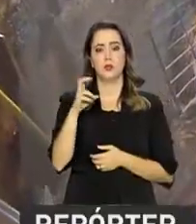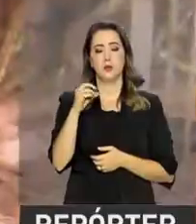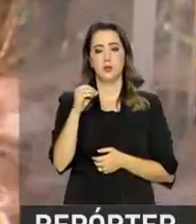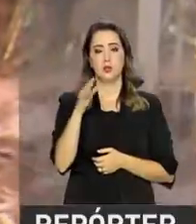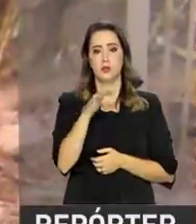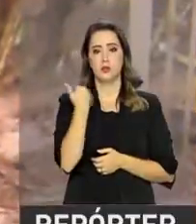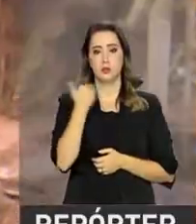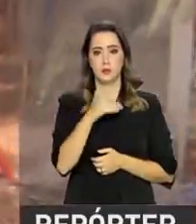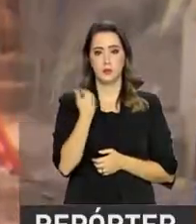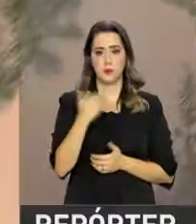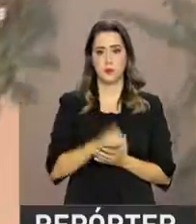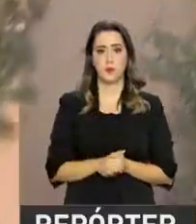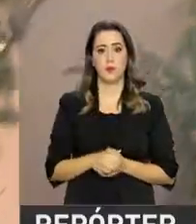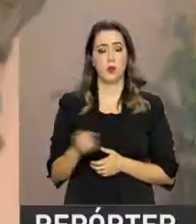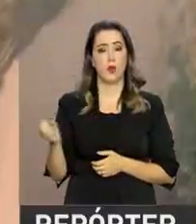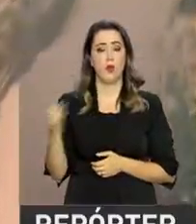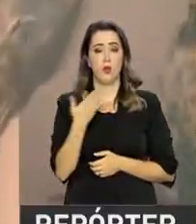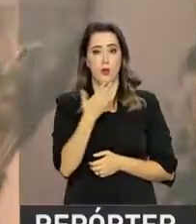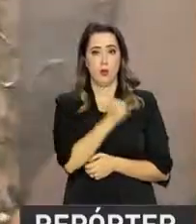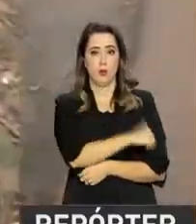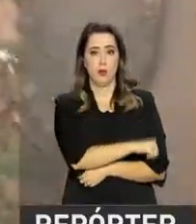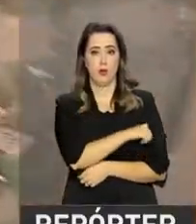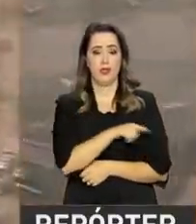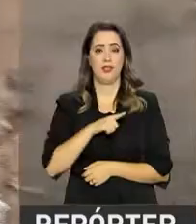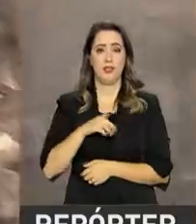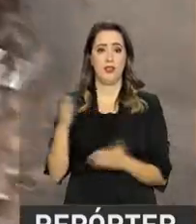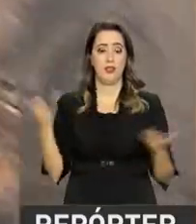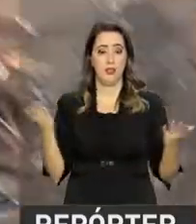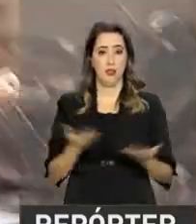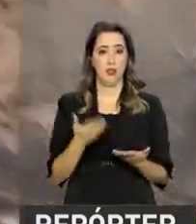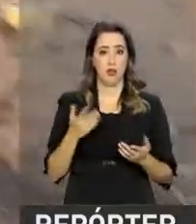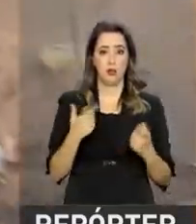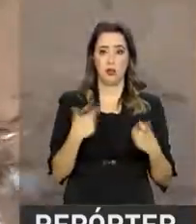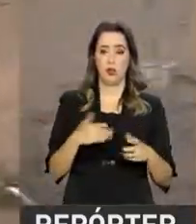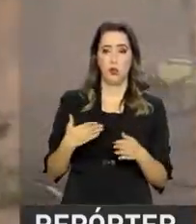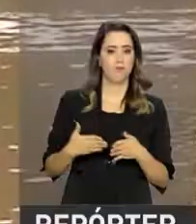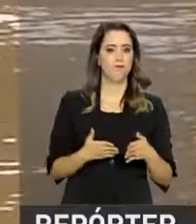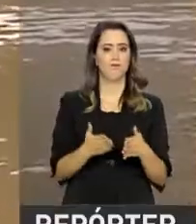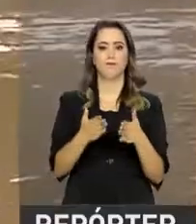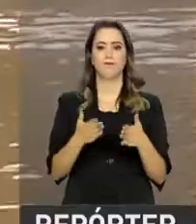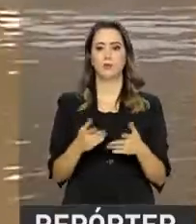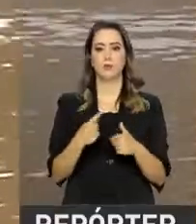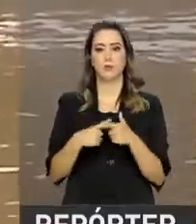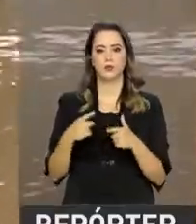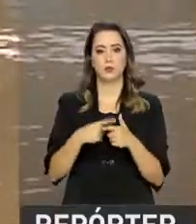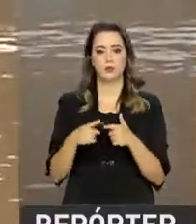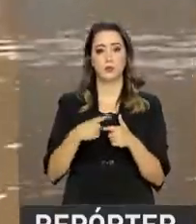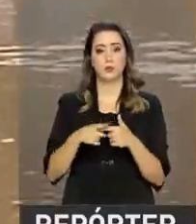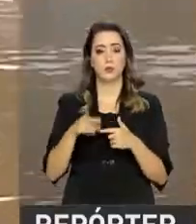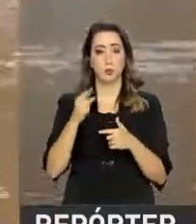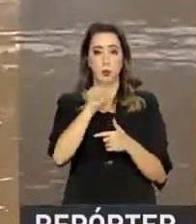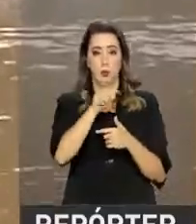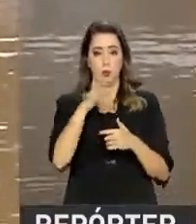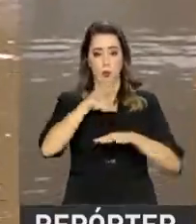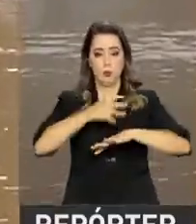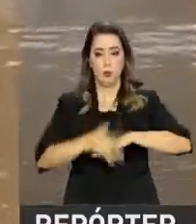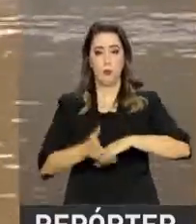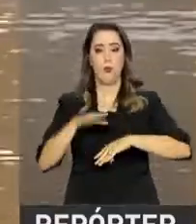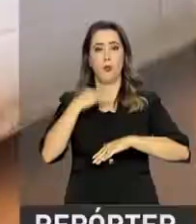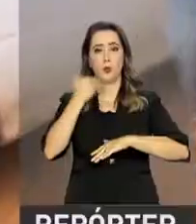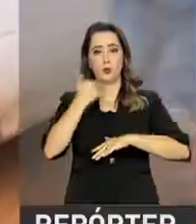500 mortes nova friburgo tem até hoje trechos interditados por conta dos deslizamentos que além de causar mortes